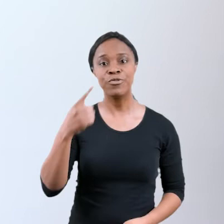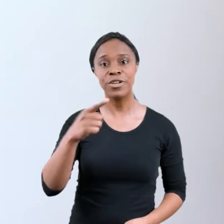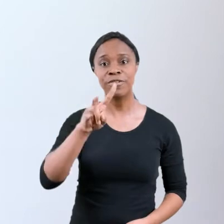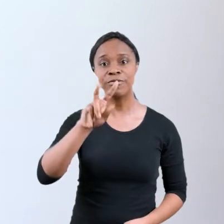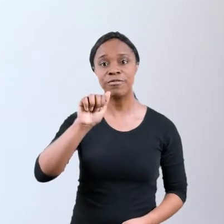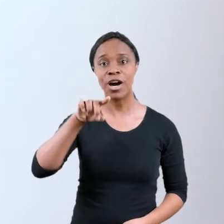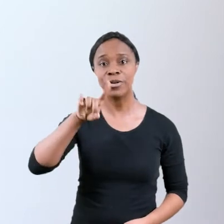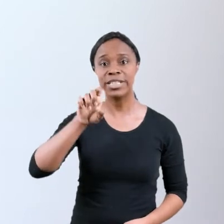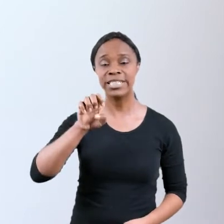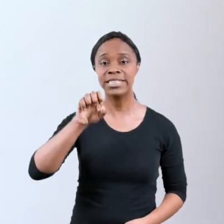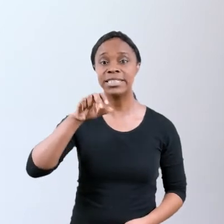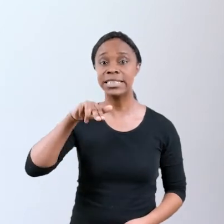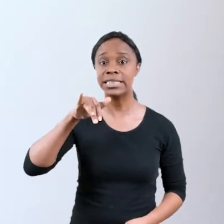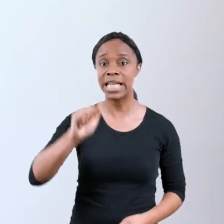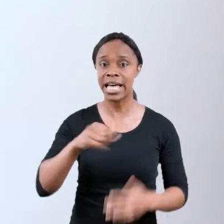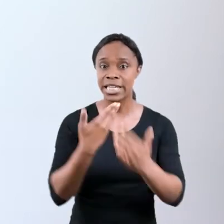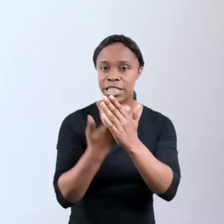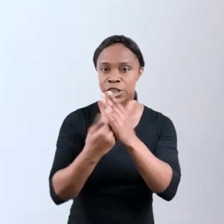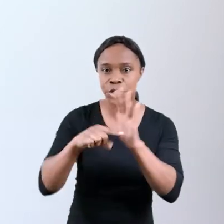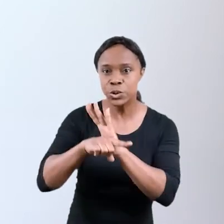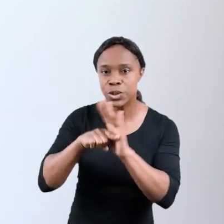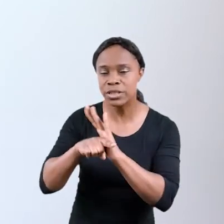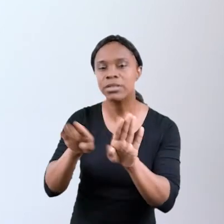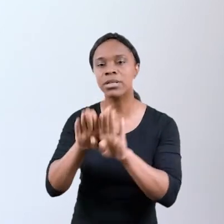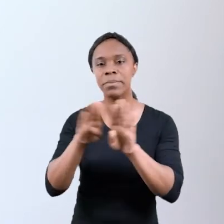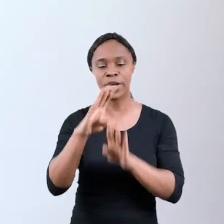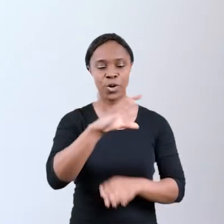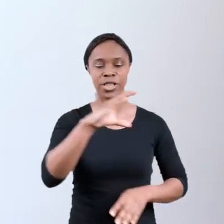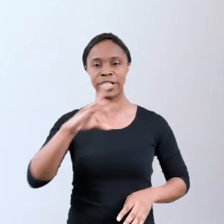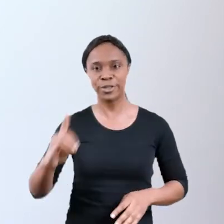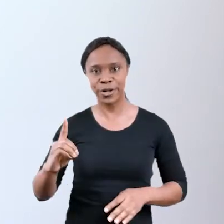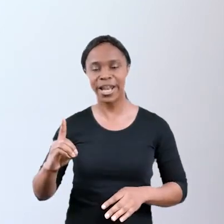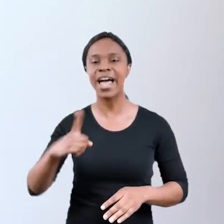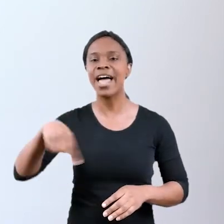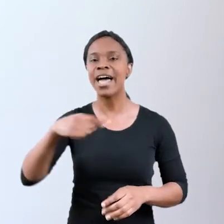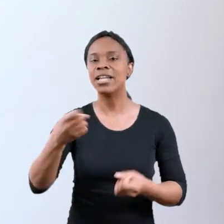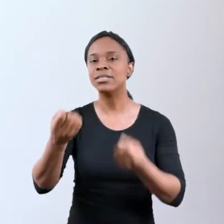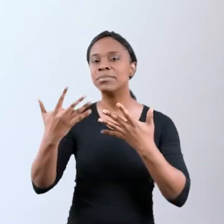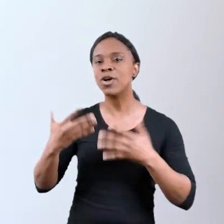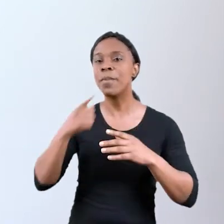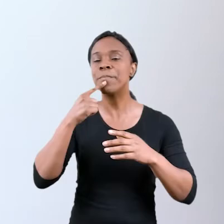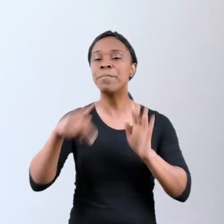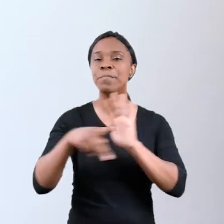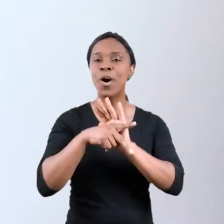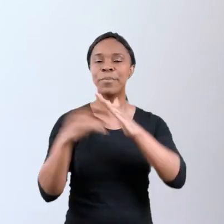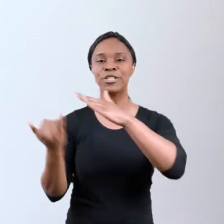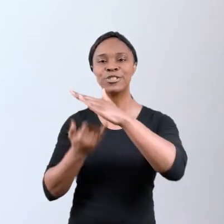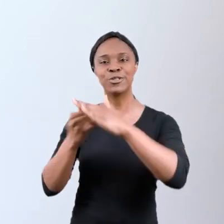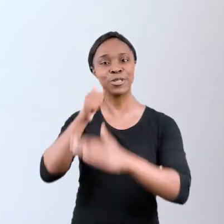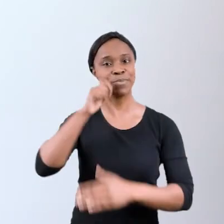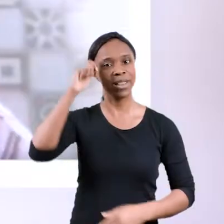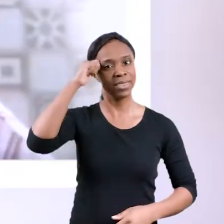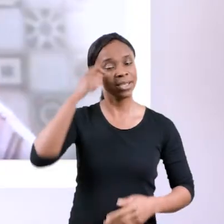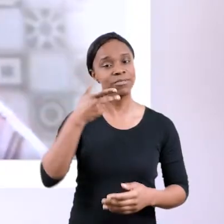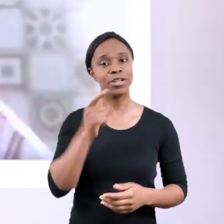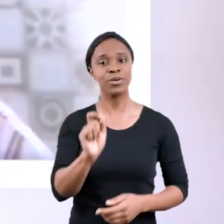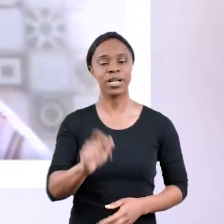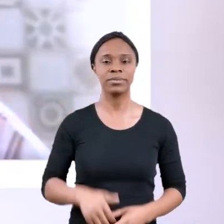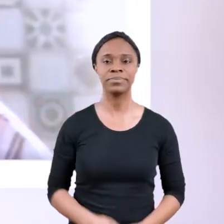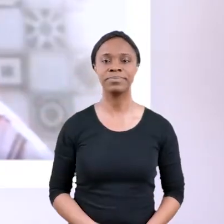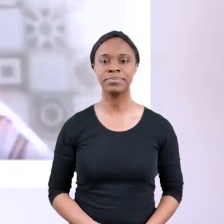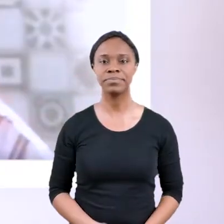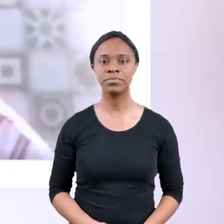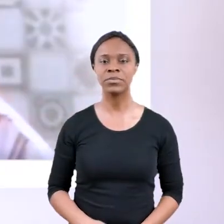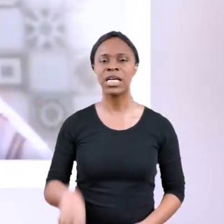Valdecir Nascimento, historiadora e coordenadora executiva do Odara Instituto da Mulher Negra, tem a falar sobre isso. Os